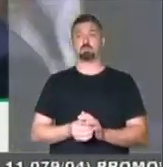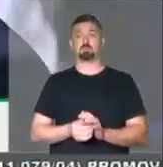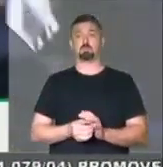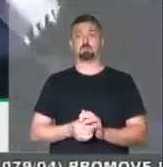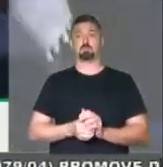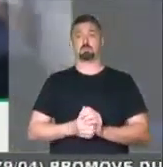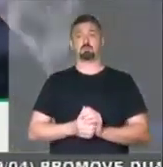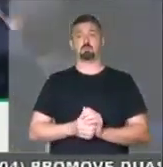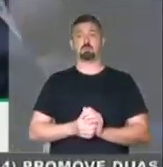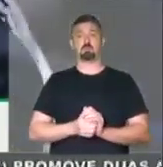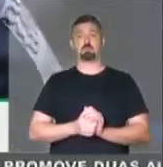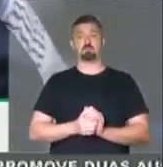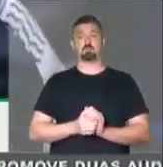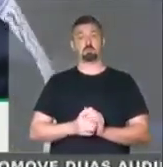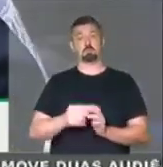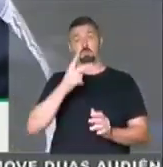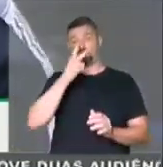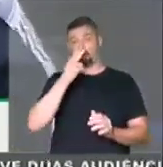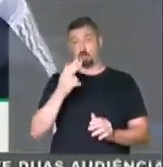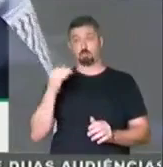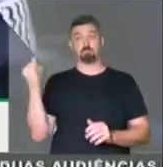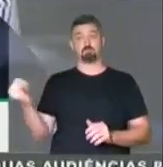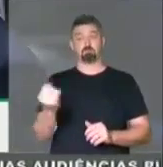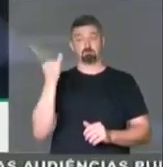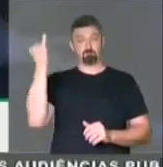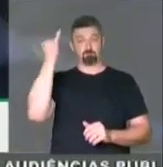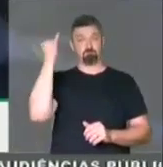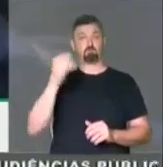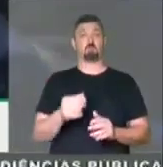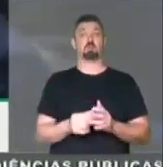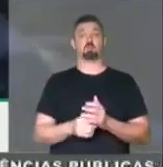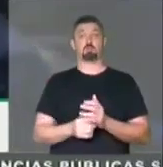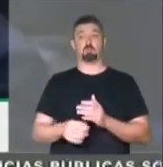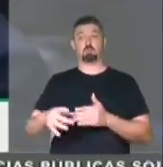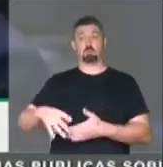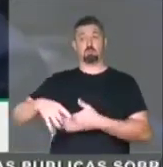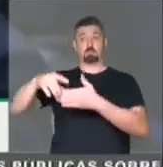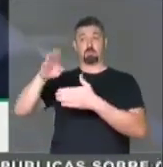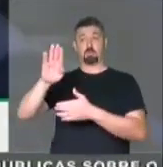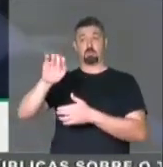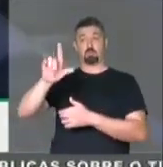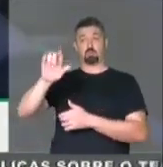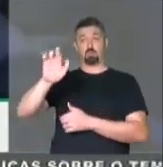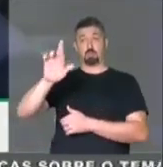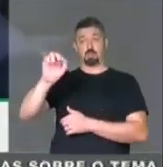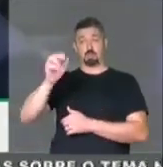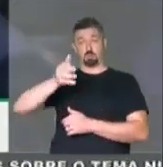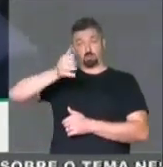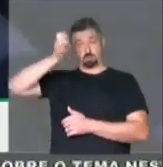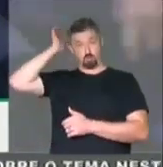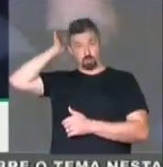deputada Alice, acho fundamental que o deputado Eduardo Bolsonaro